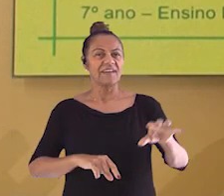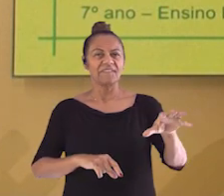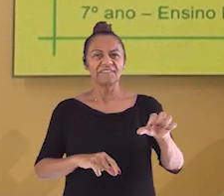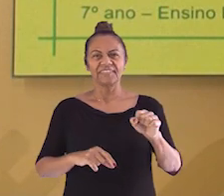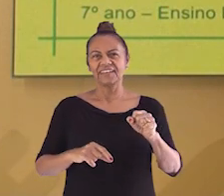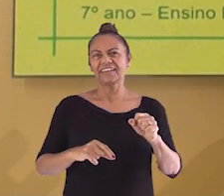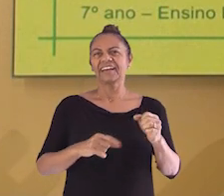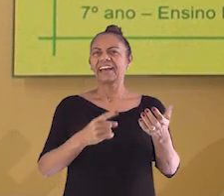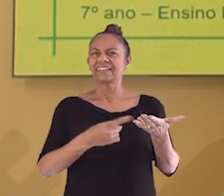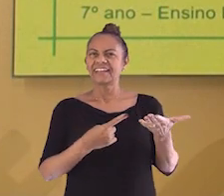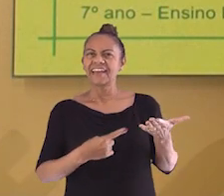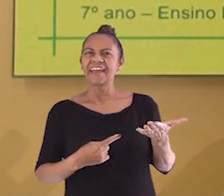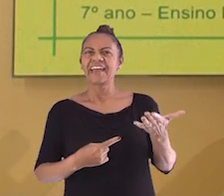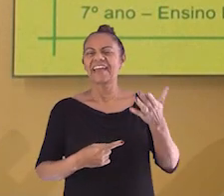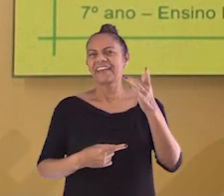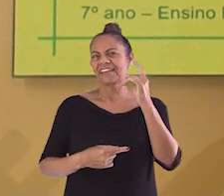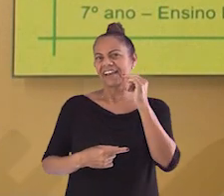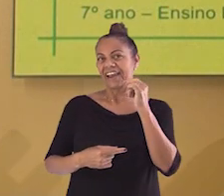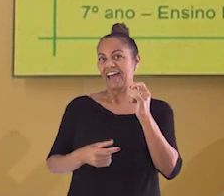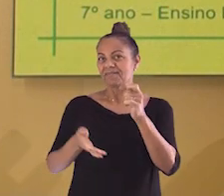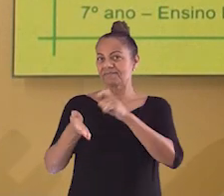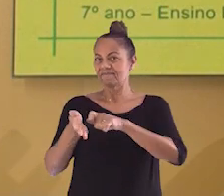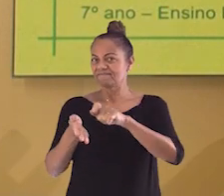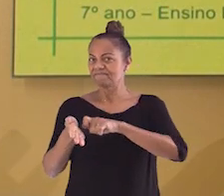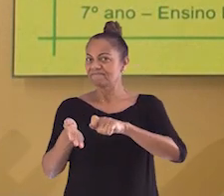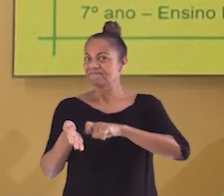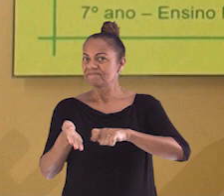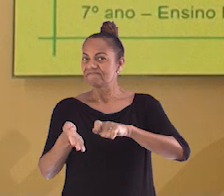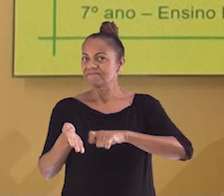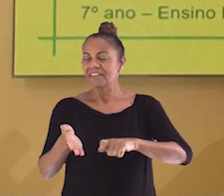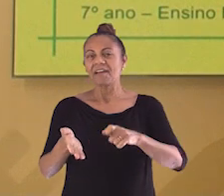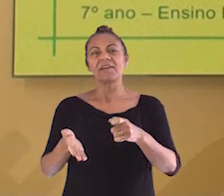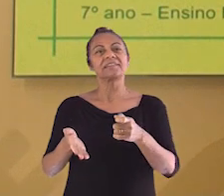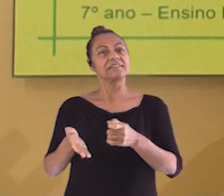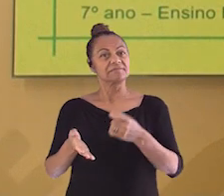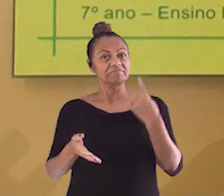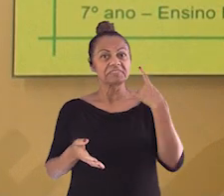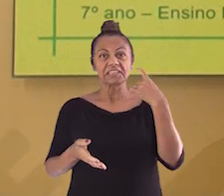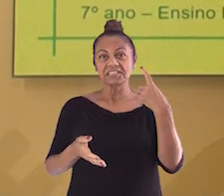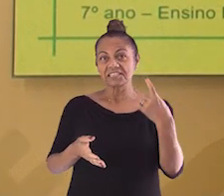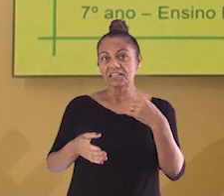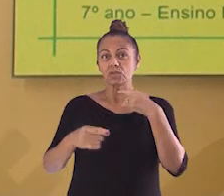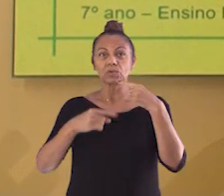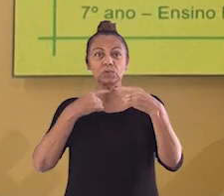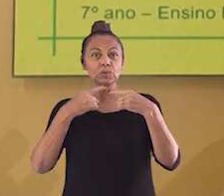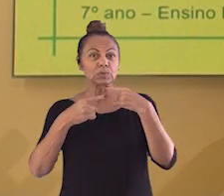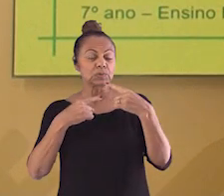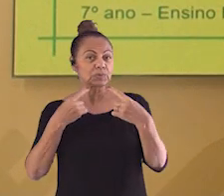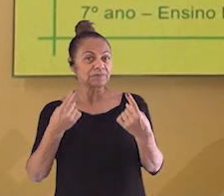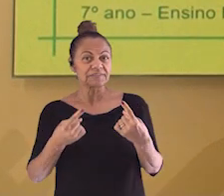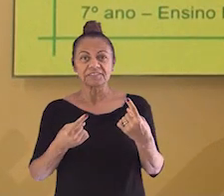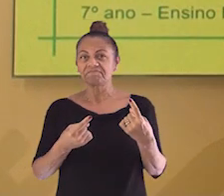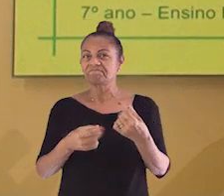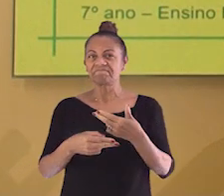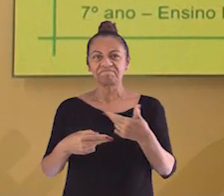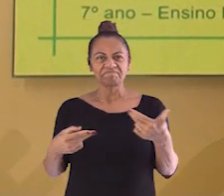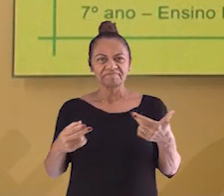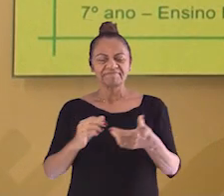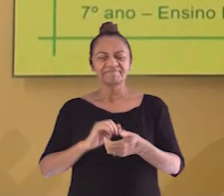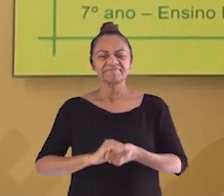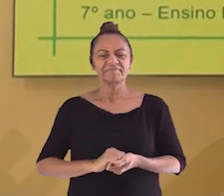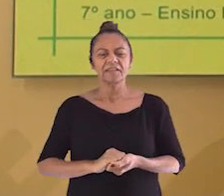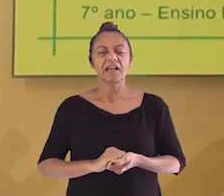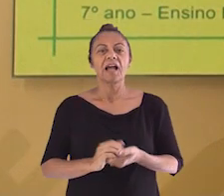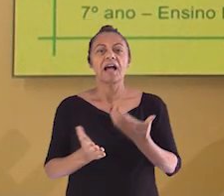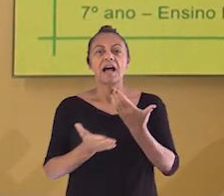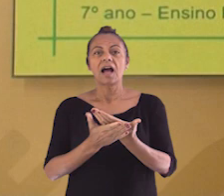necessários. Para registrar as informações interessantes, curiosidades e dúvidas sobre o conteúdo. Na aula de